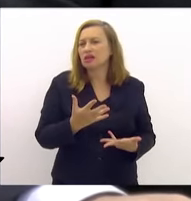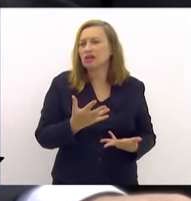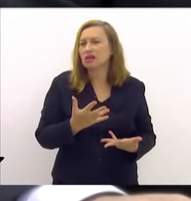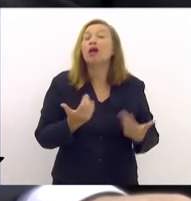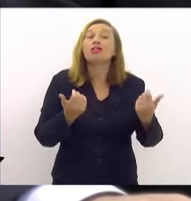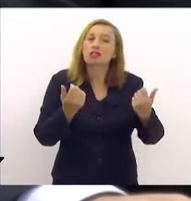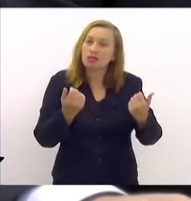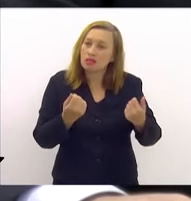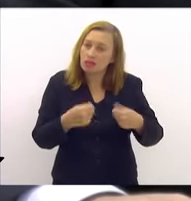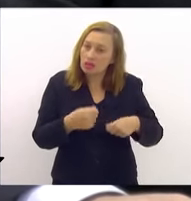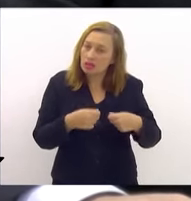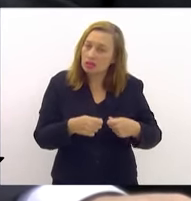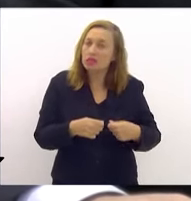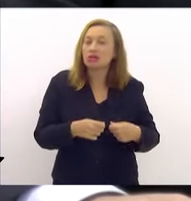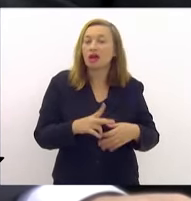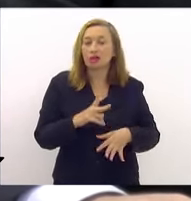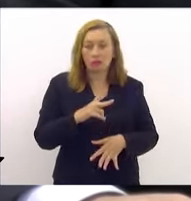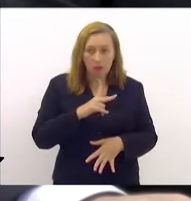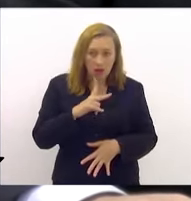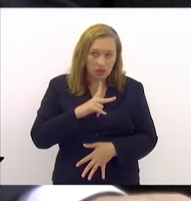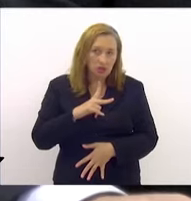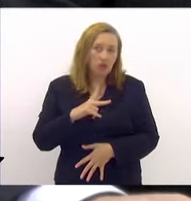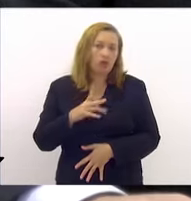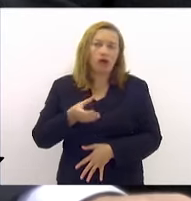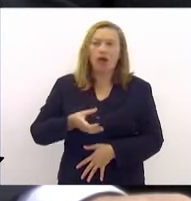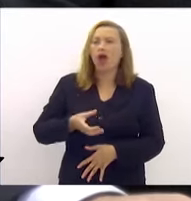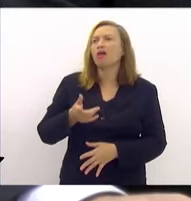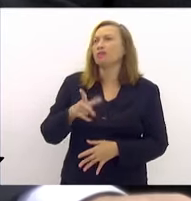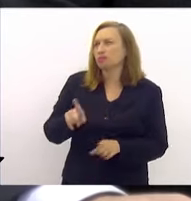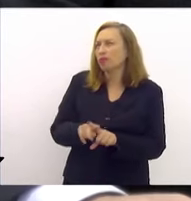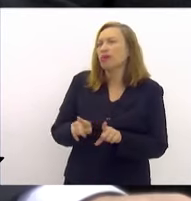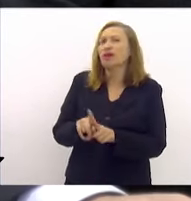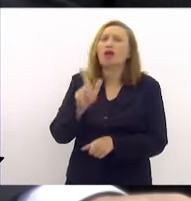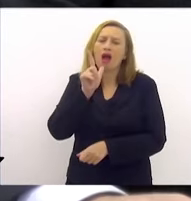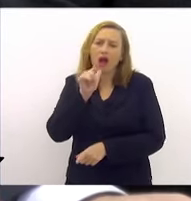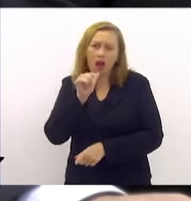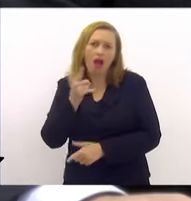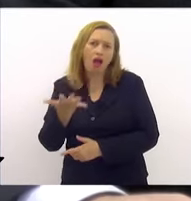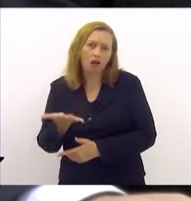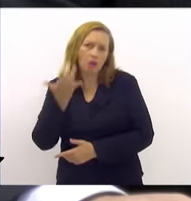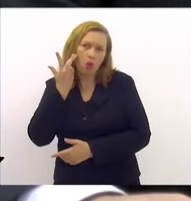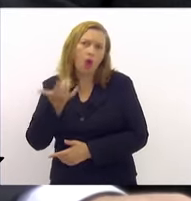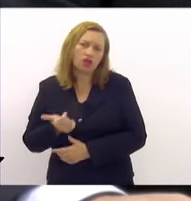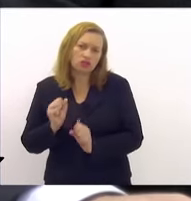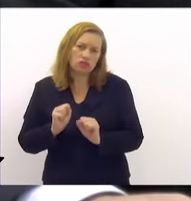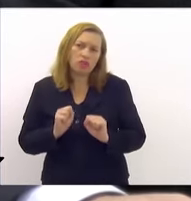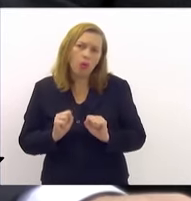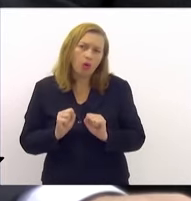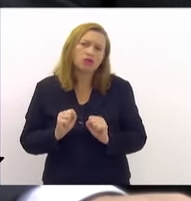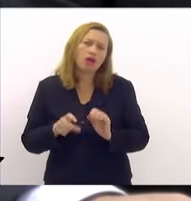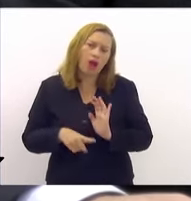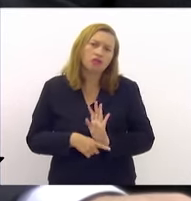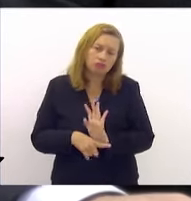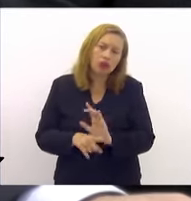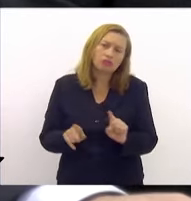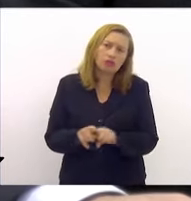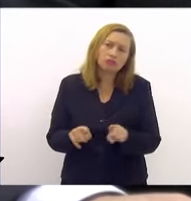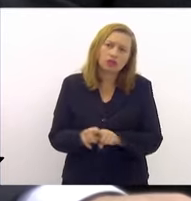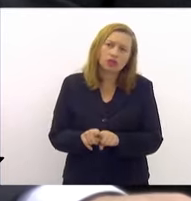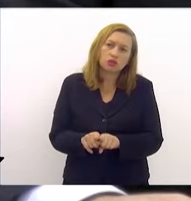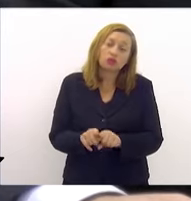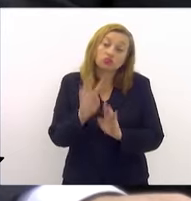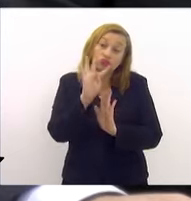as necessidades providas, né, de um copo d'água. Então, eu acho que a gente pode contribuir, talvez, com